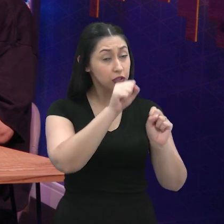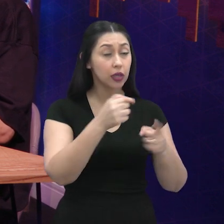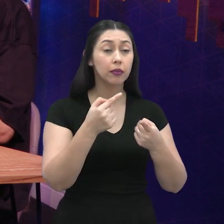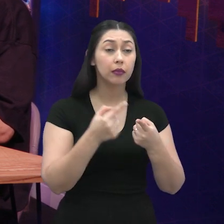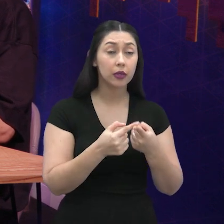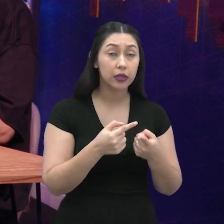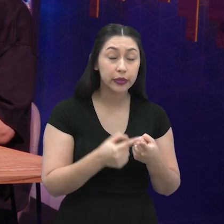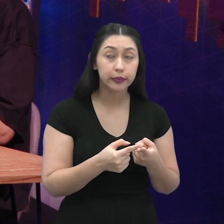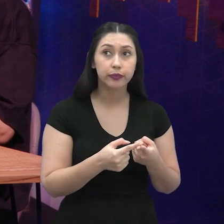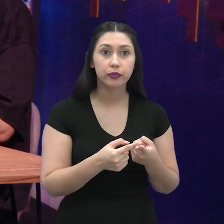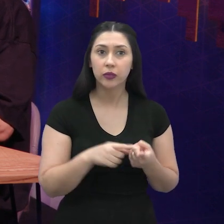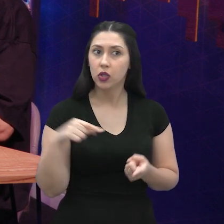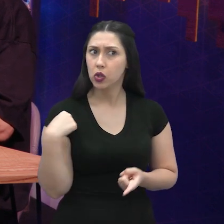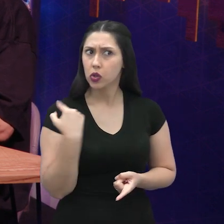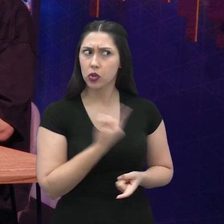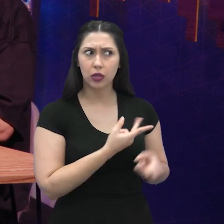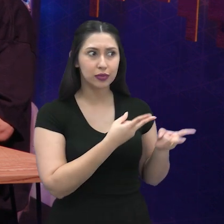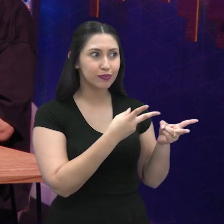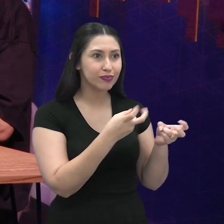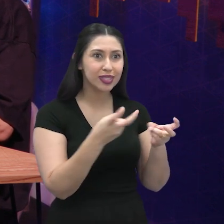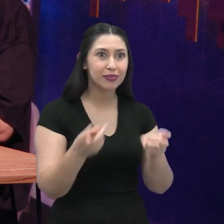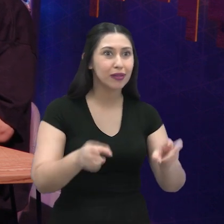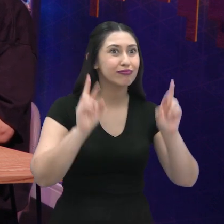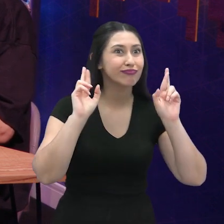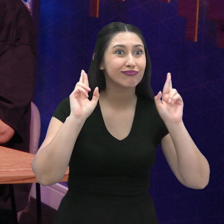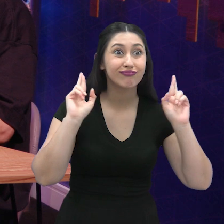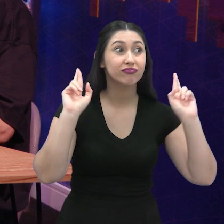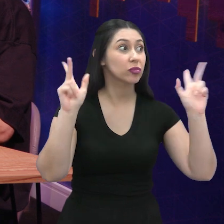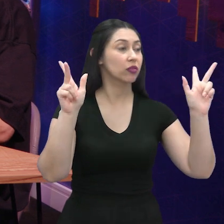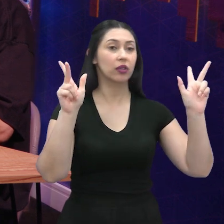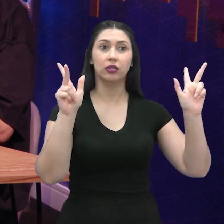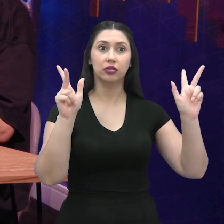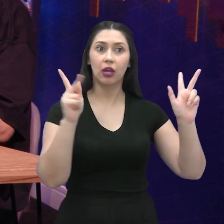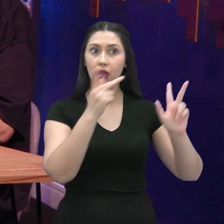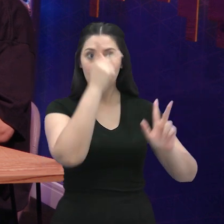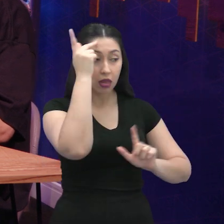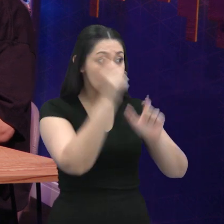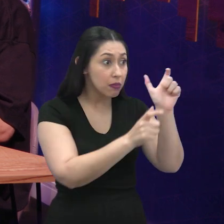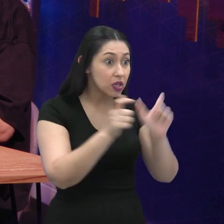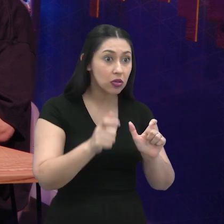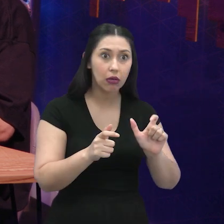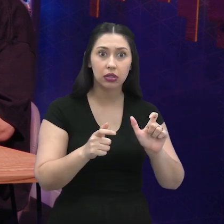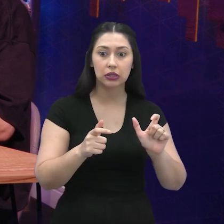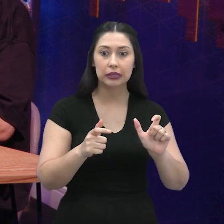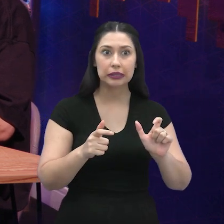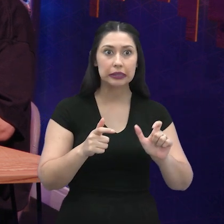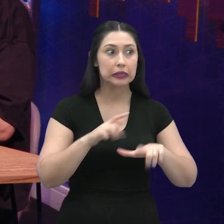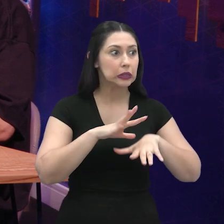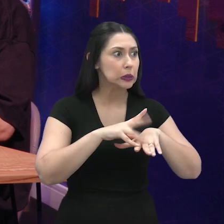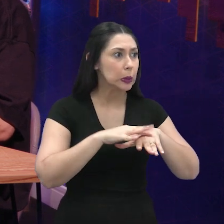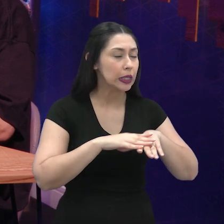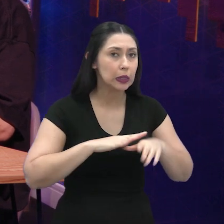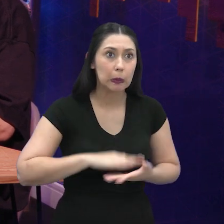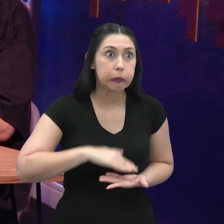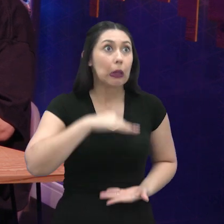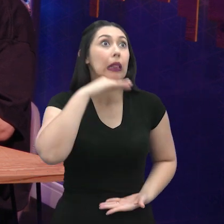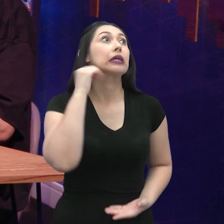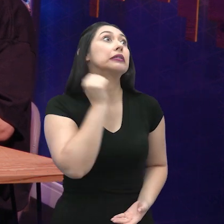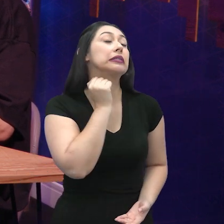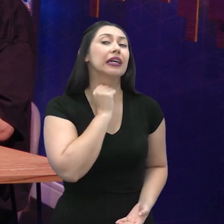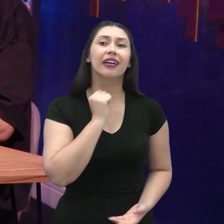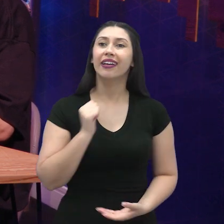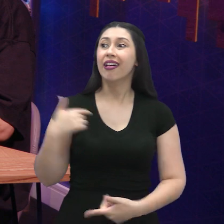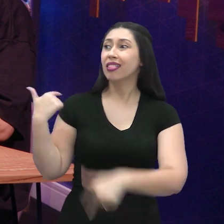Forte, né? Porque a gente vem vendo o contrário, né? As pessoas tendo burnout,